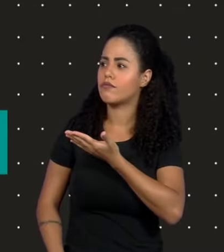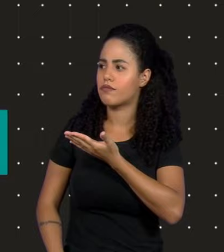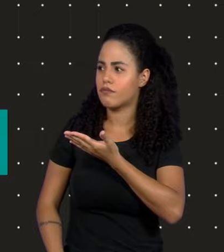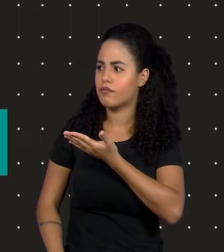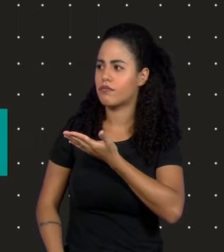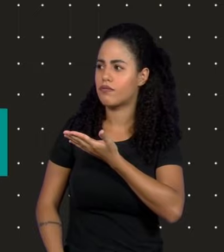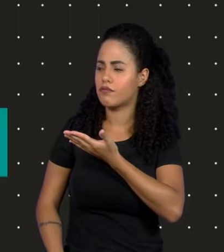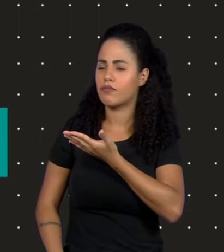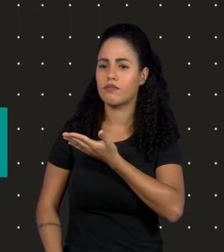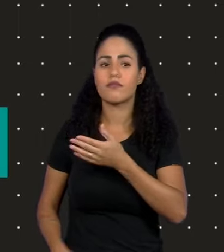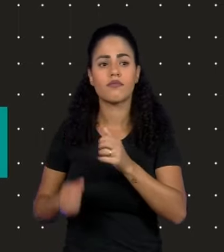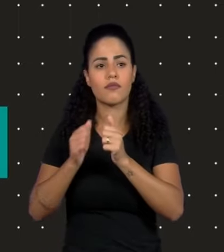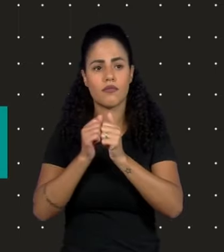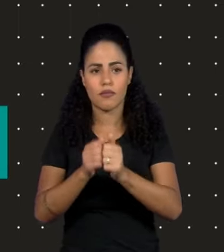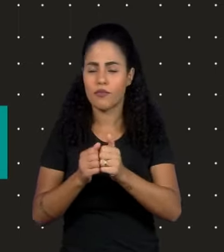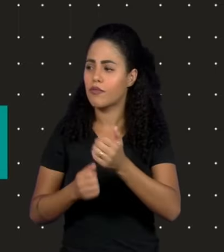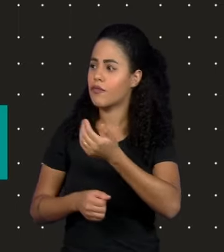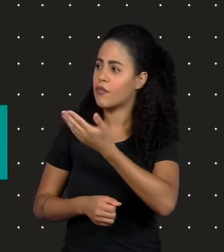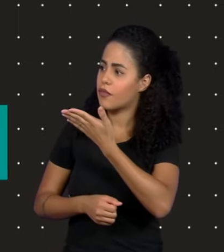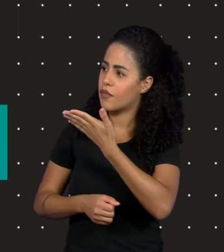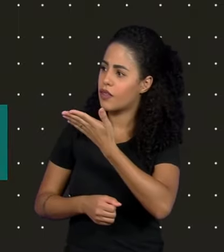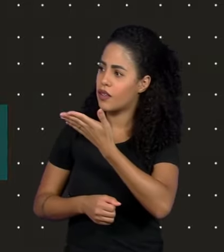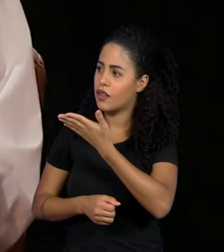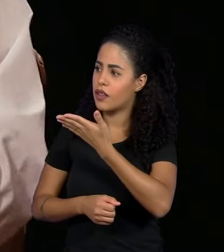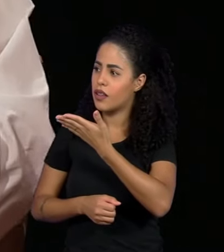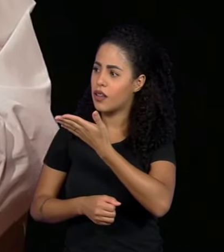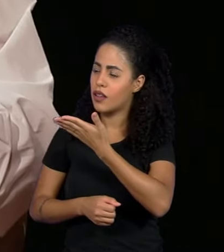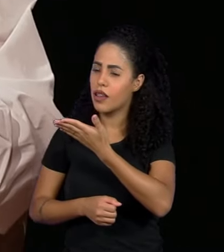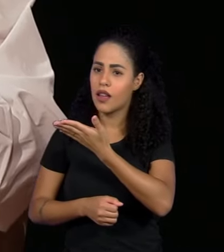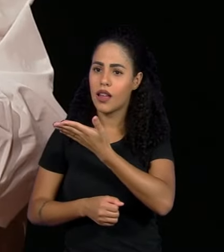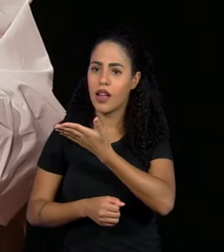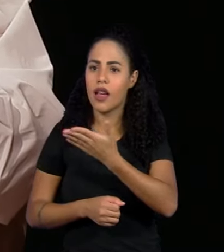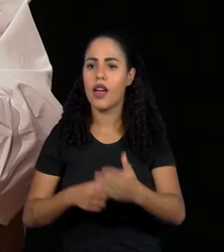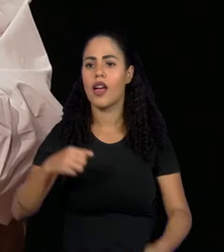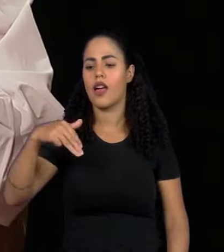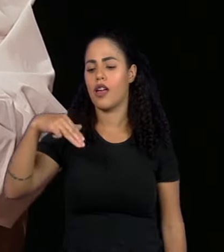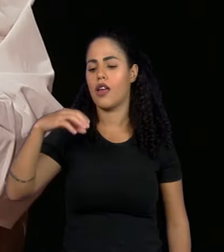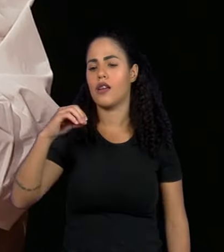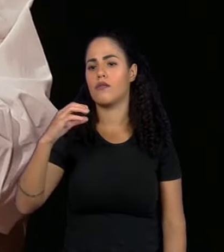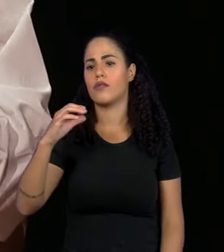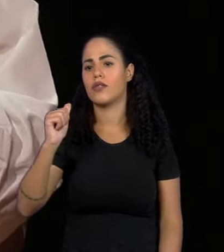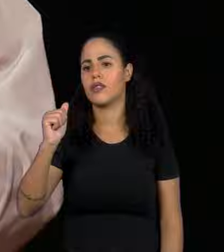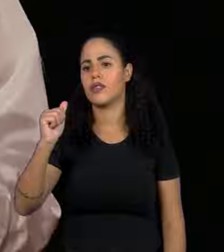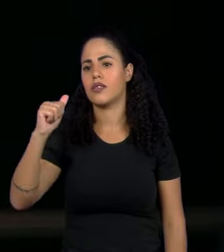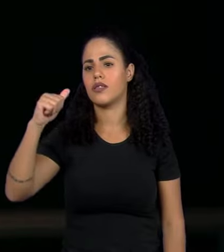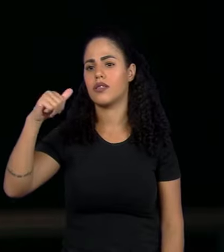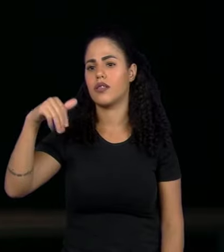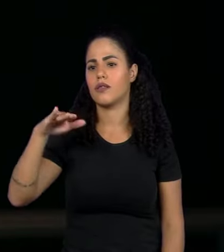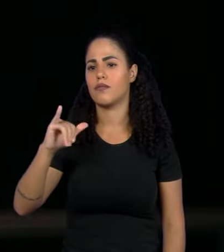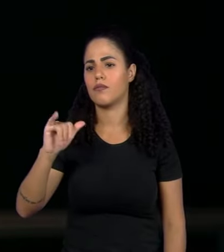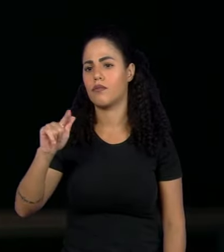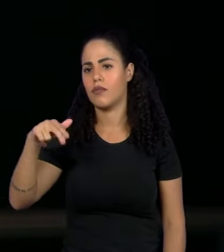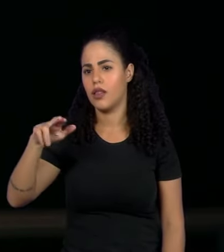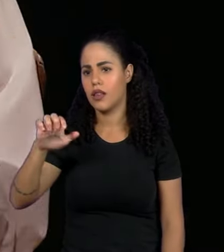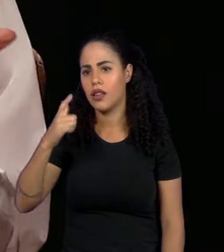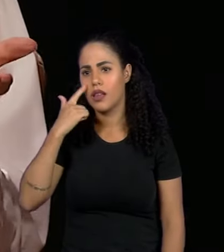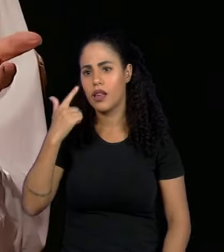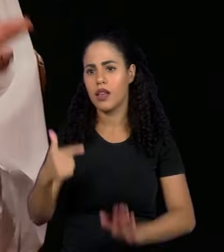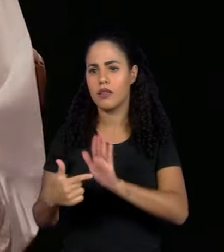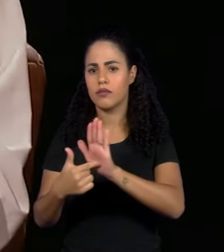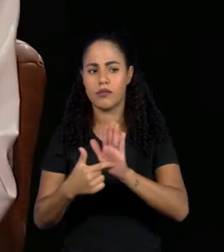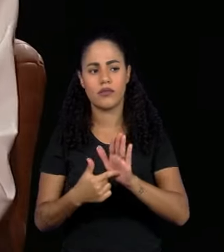que é moçambicano, não quis filmar com as câmeras que tinham, aquelas câmeras da corda, né? Nós topamos, vamos filmar assim